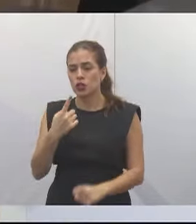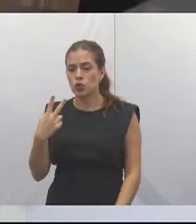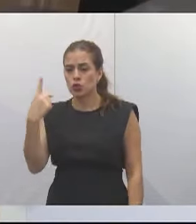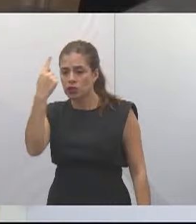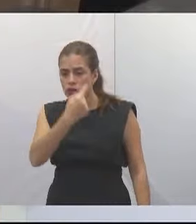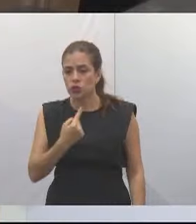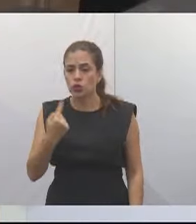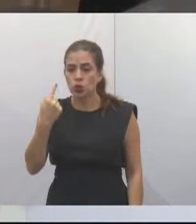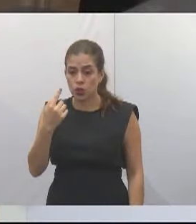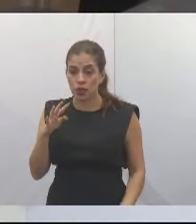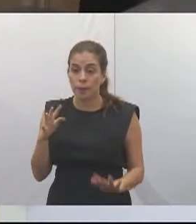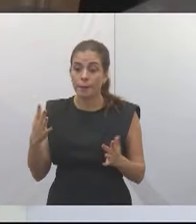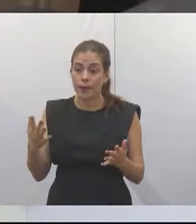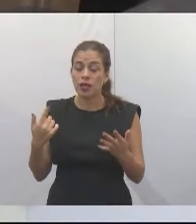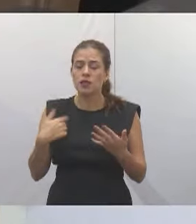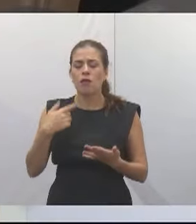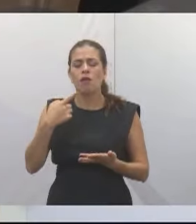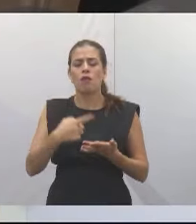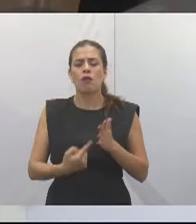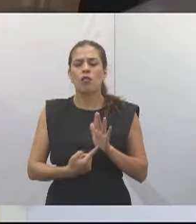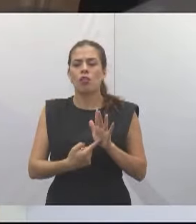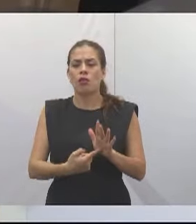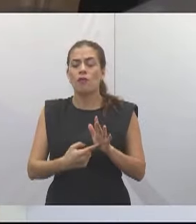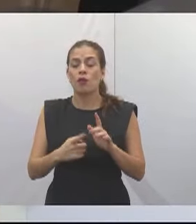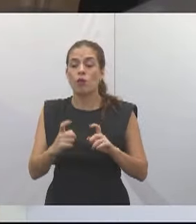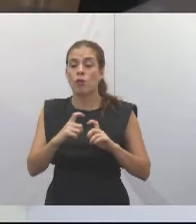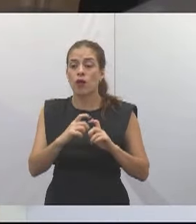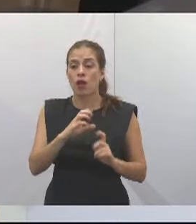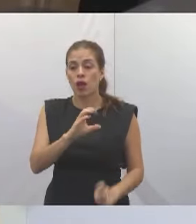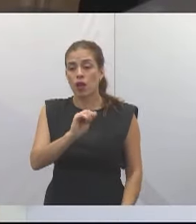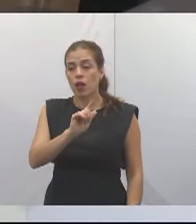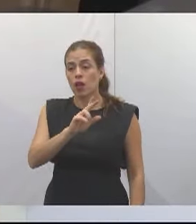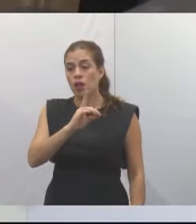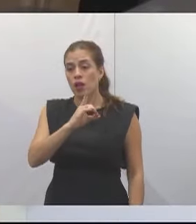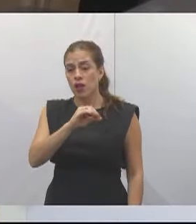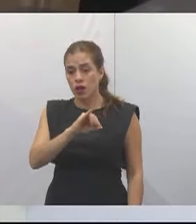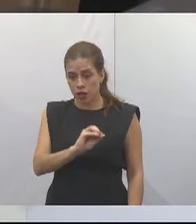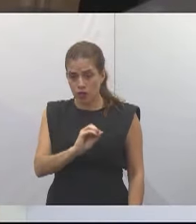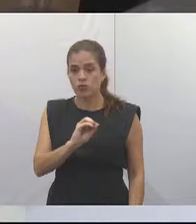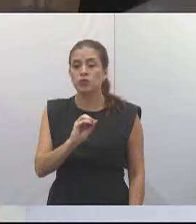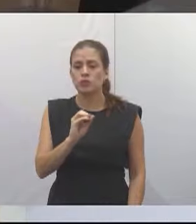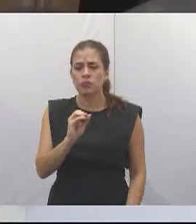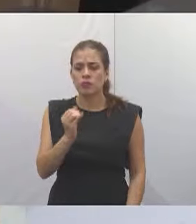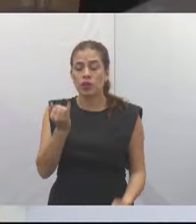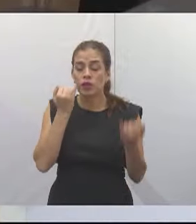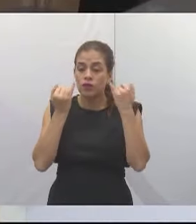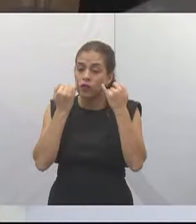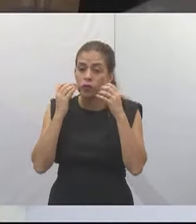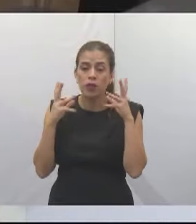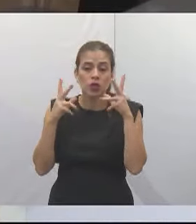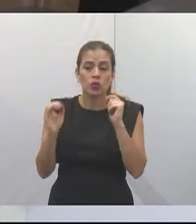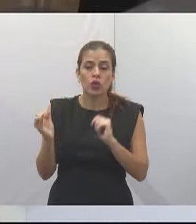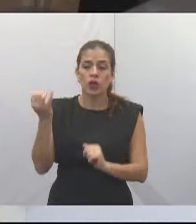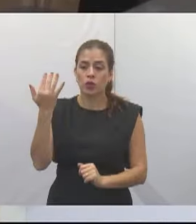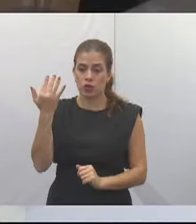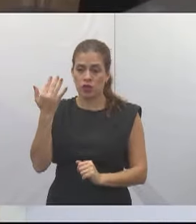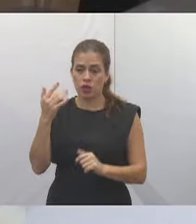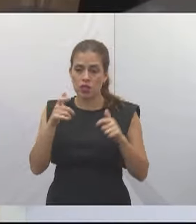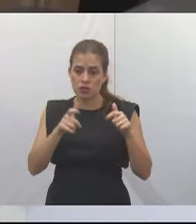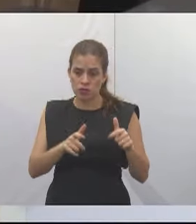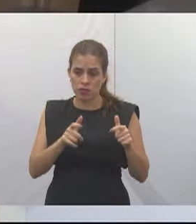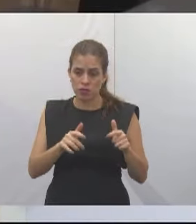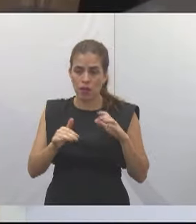a passar para você, o Dr. Cláudio sempre me mantém informado de tudo o que acontece na unidade, ele